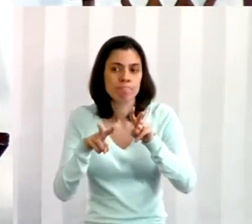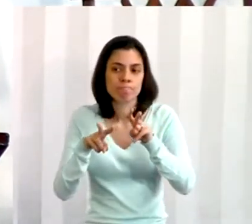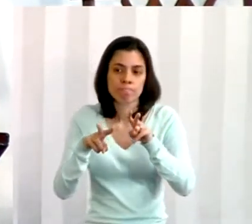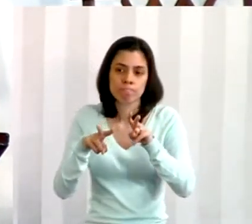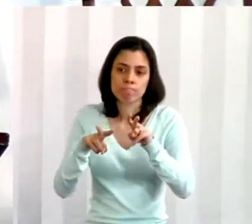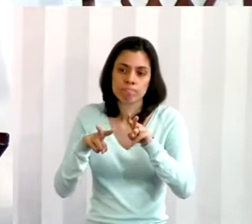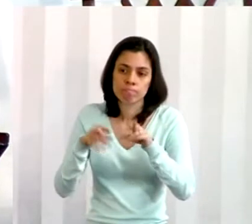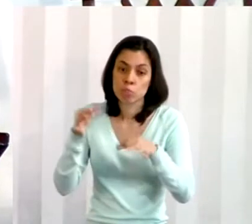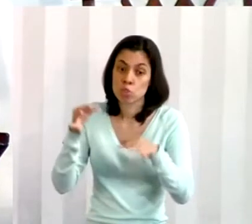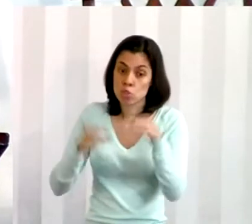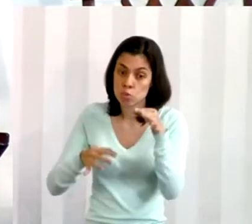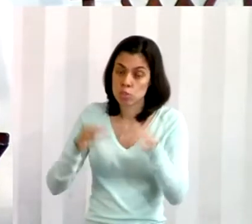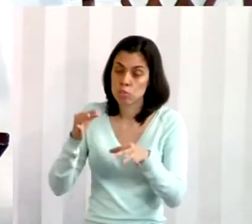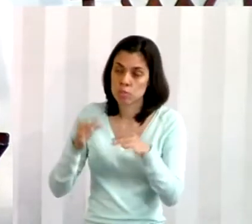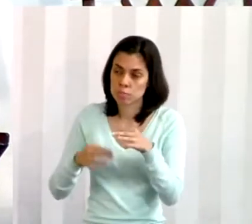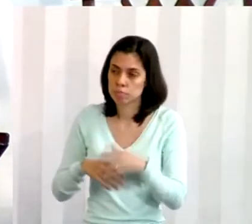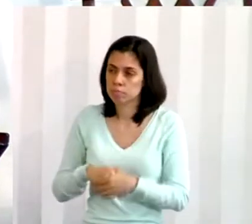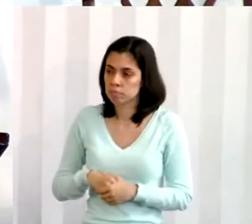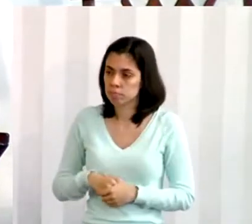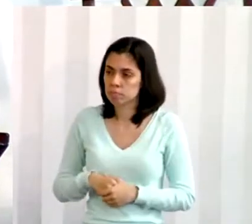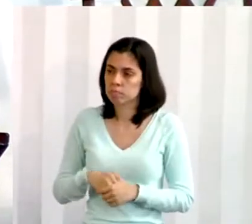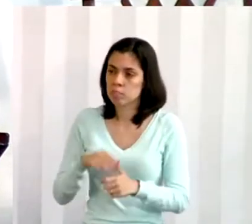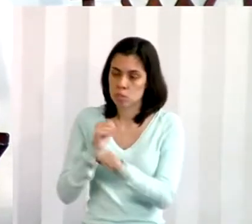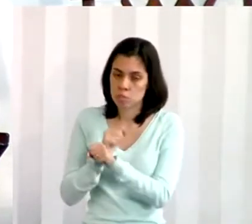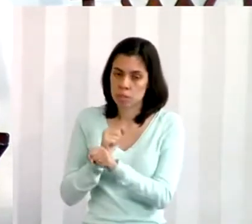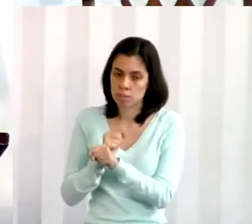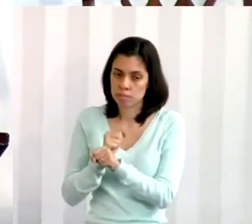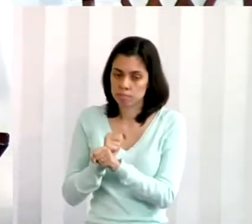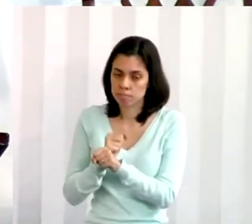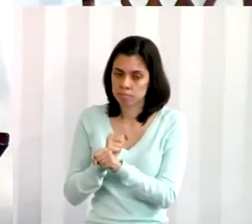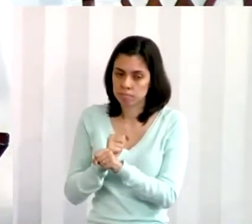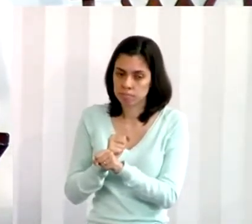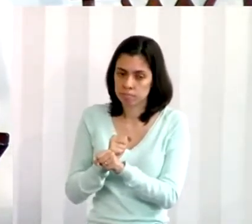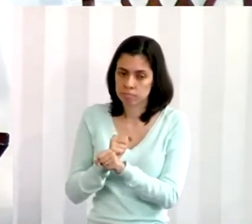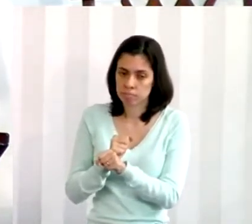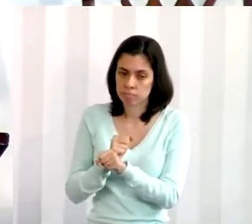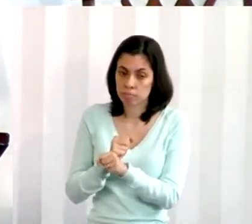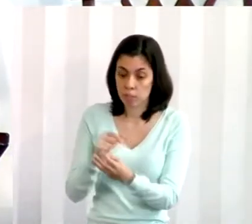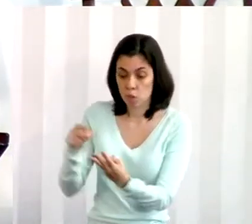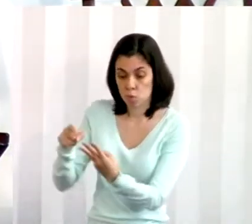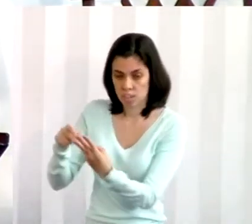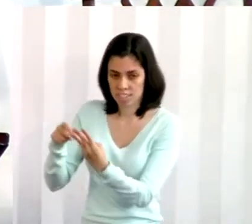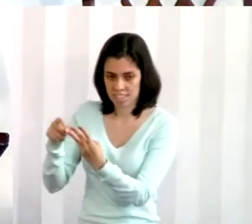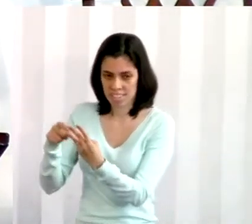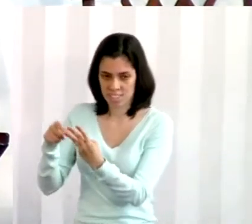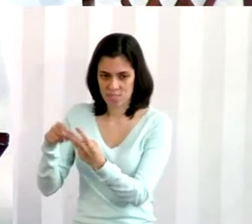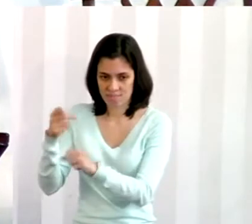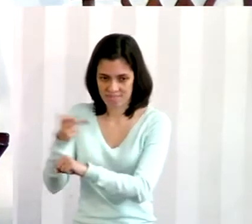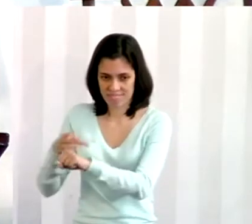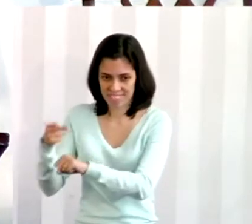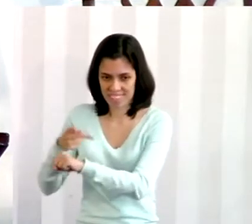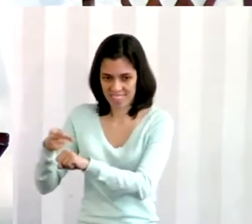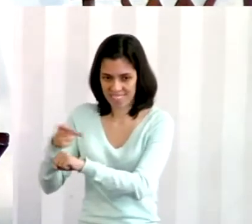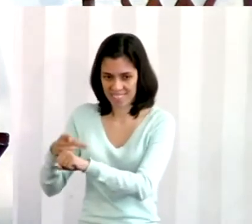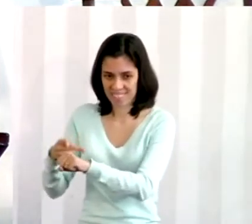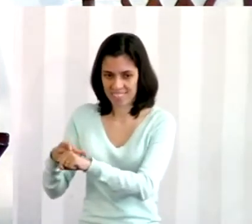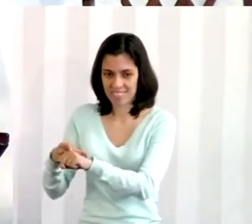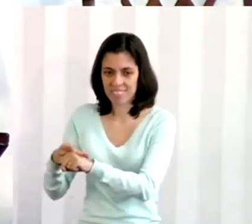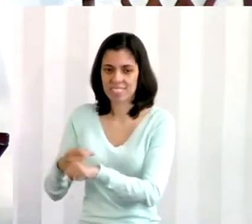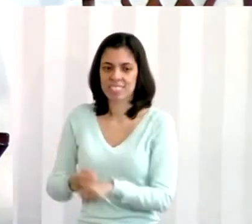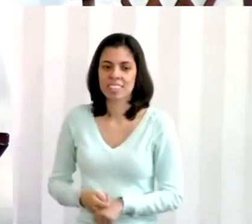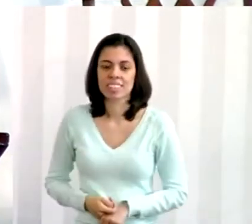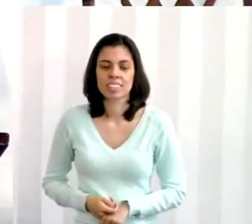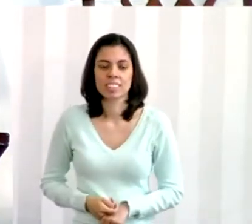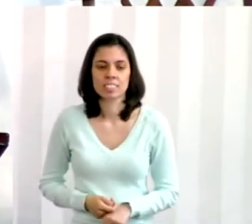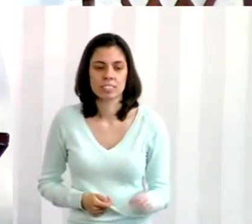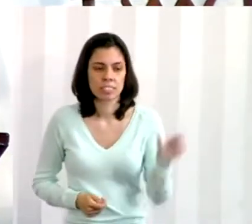mortos. Espere e você verá. E um terceiro aspecto da passagem, do versículo 10 ao versículo 11,